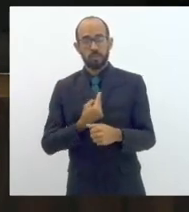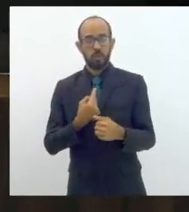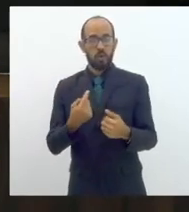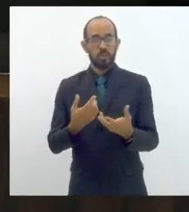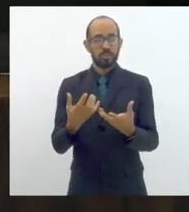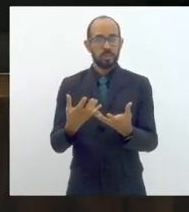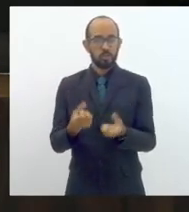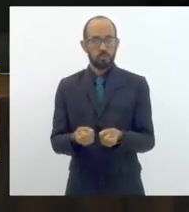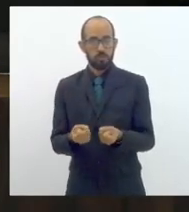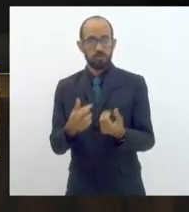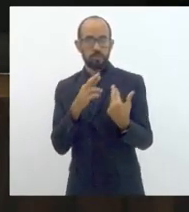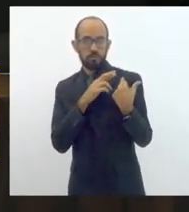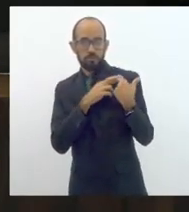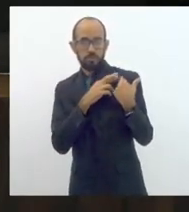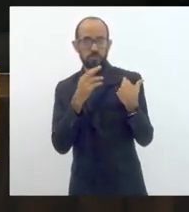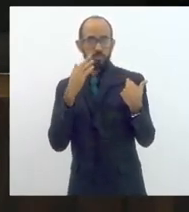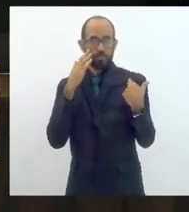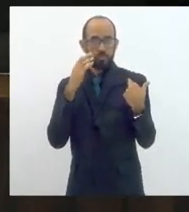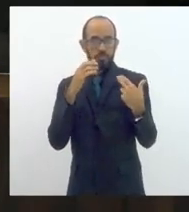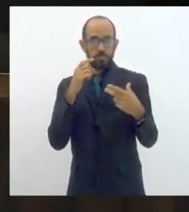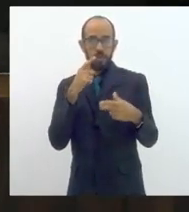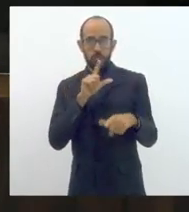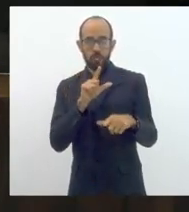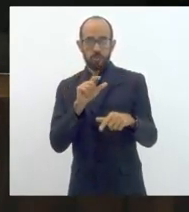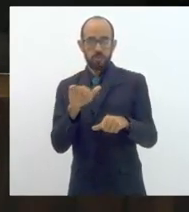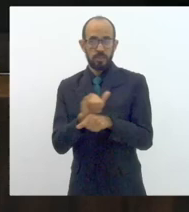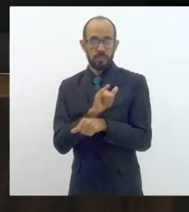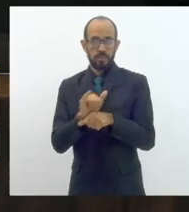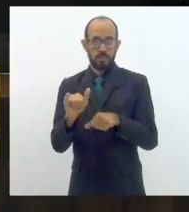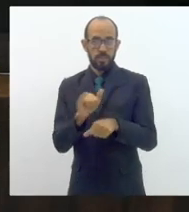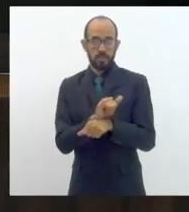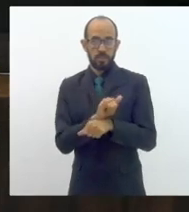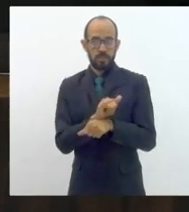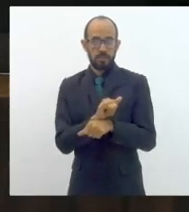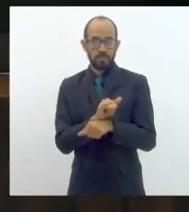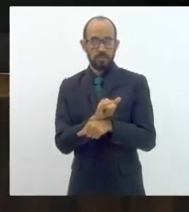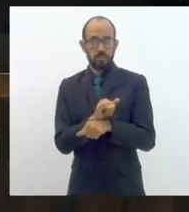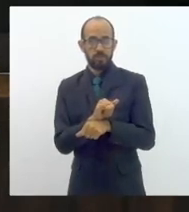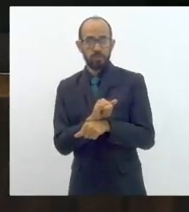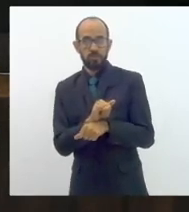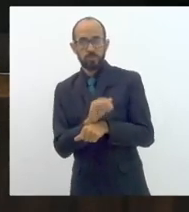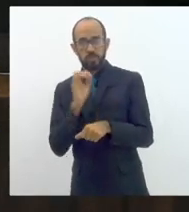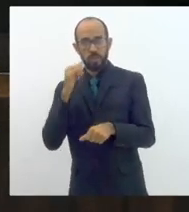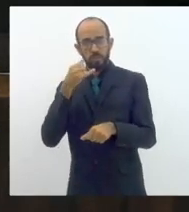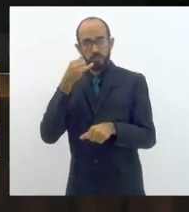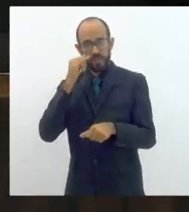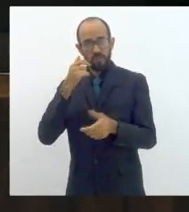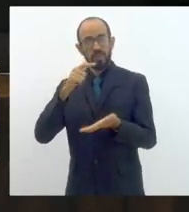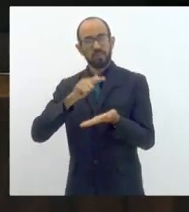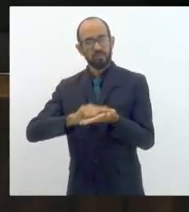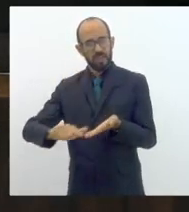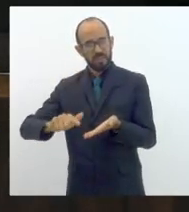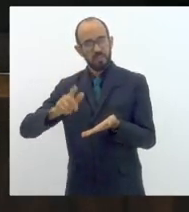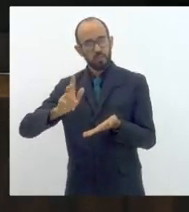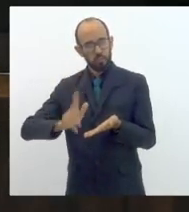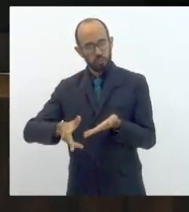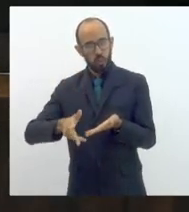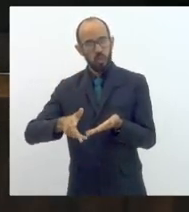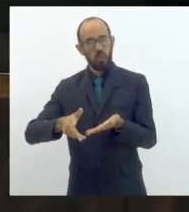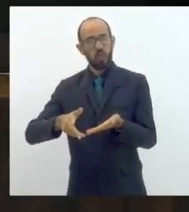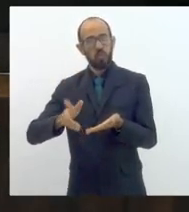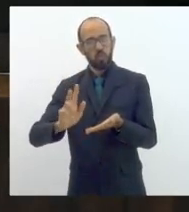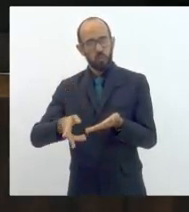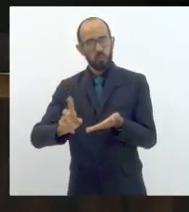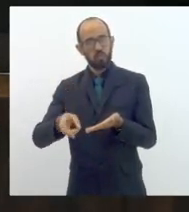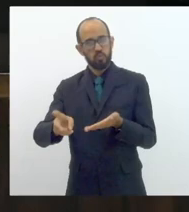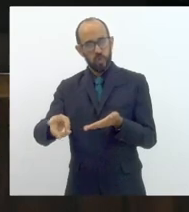pensar como preencher esse vácuo para que um projeto que nunca deixou de existir não fosse interrompido. Era,